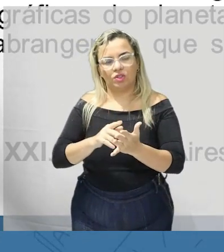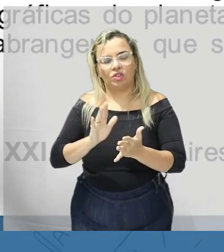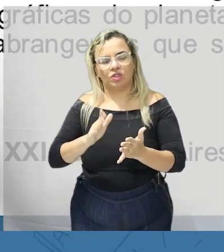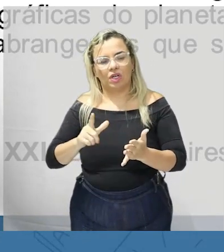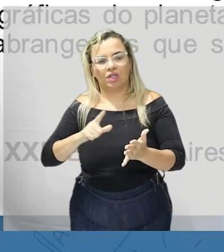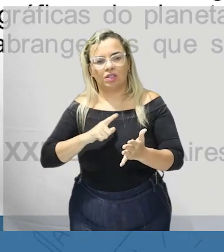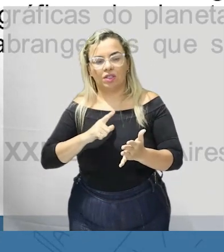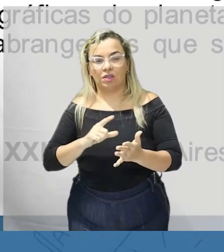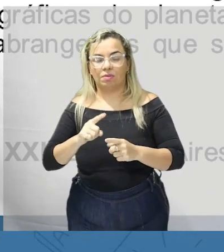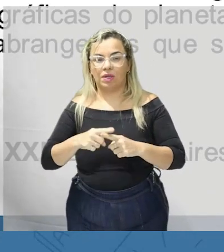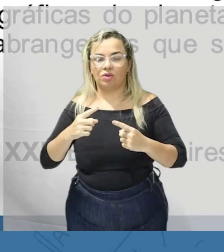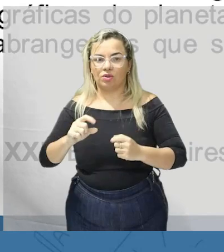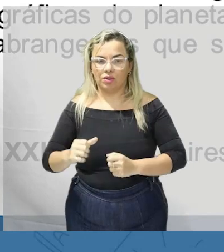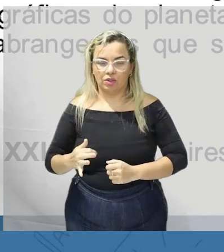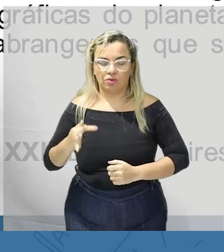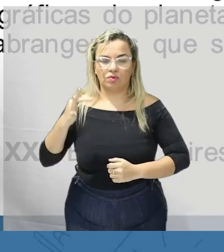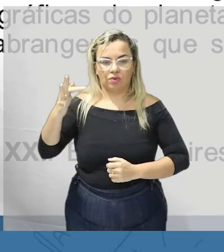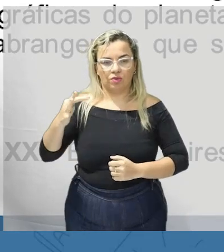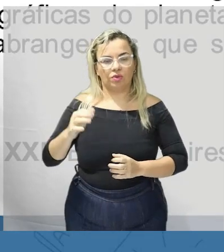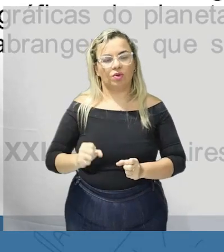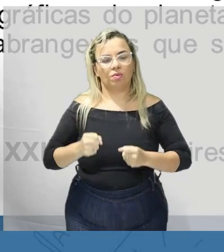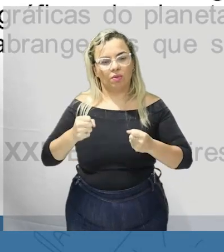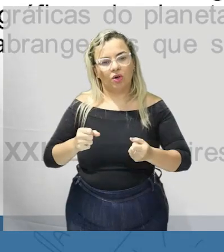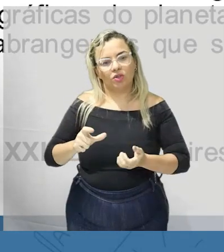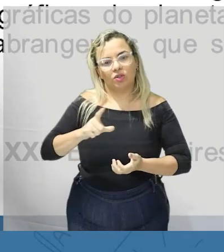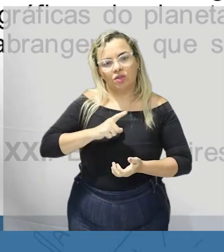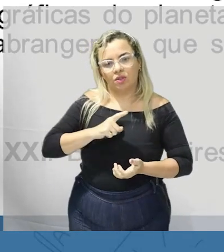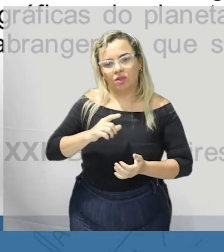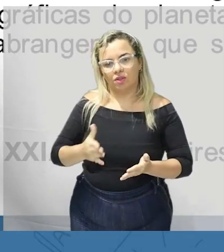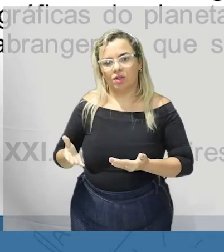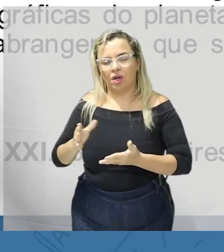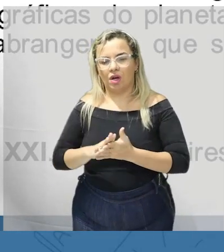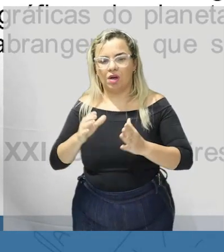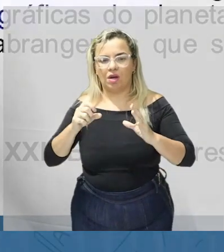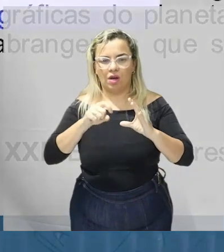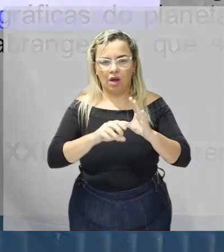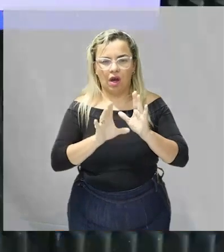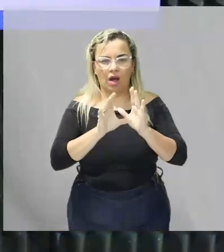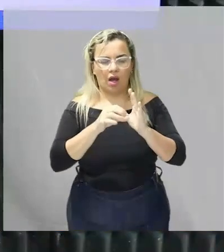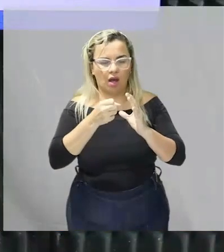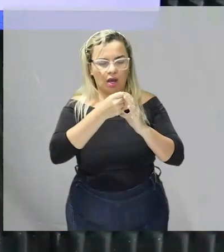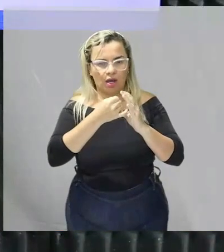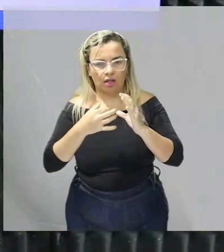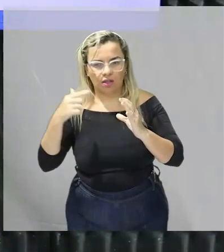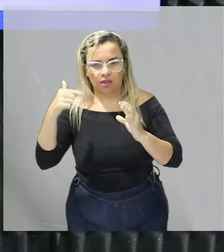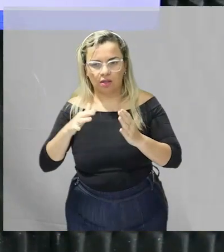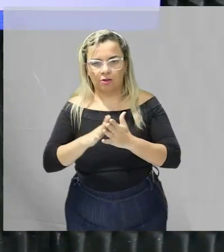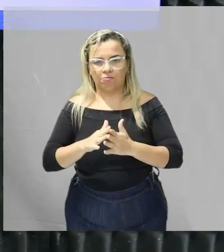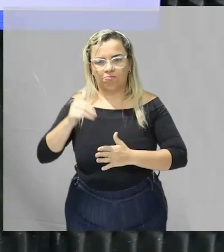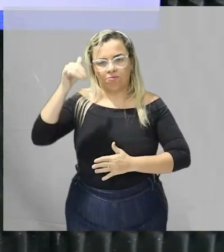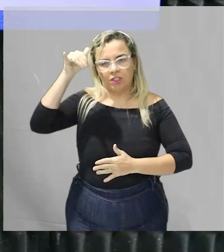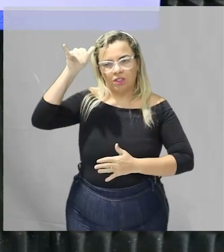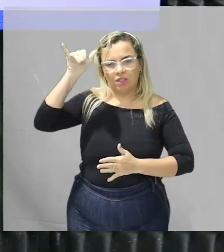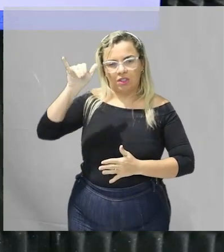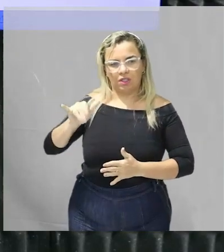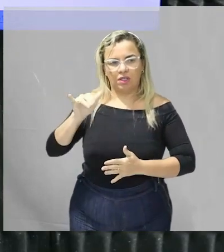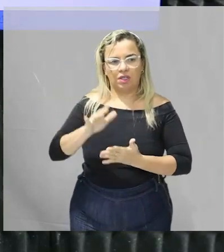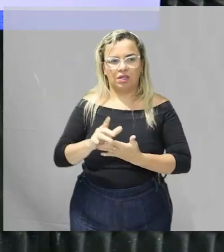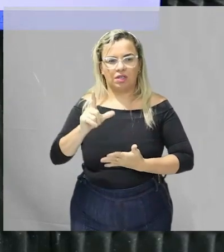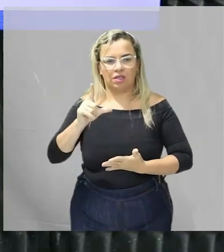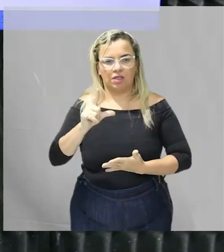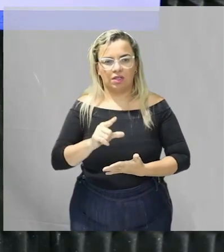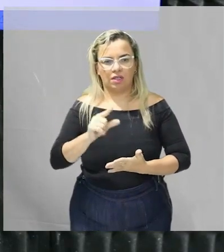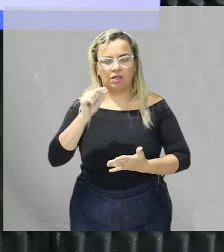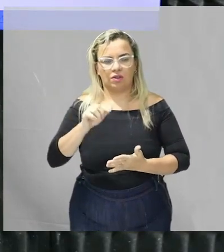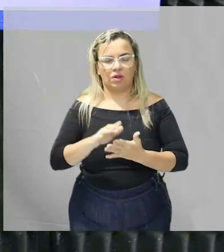inserida na concepção preventiva que supõe a mínima dissidência é um sinal de perigo e de guerra futura. Galera,